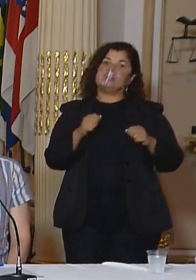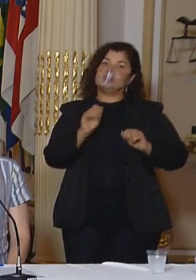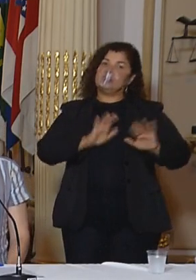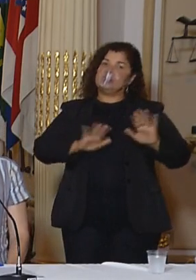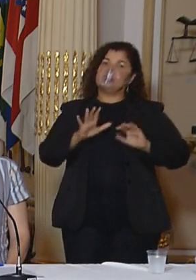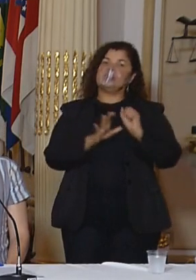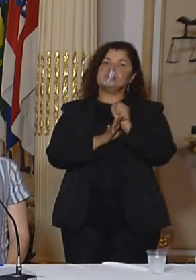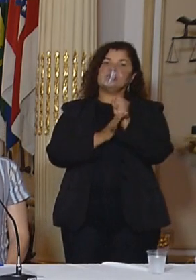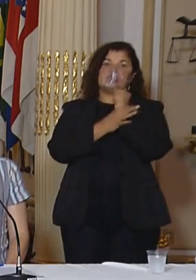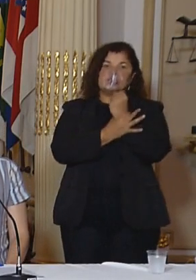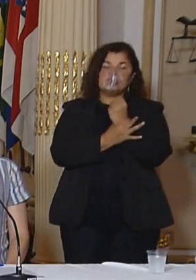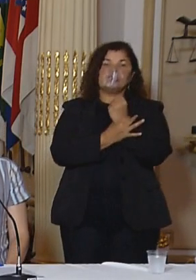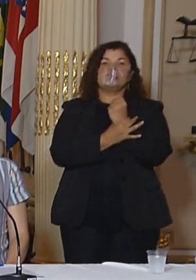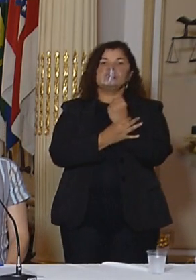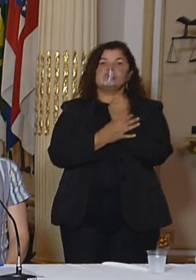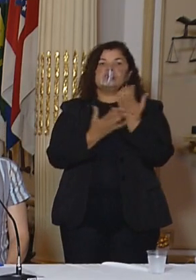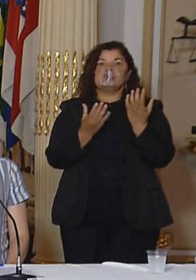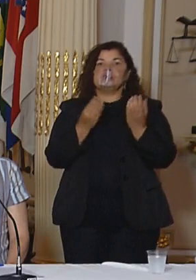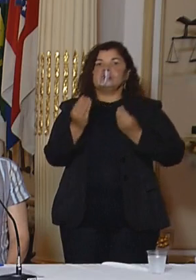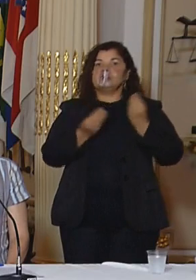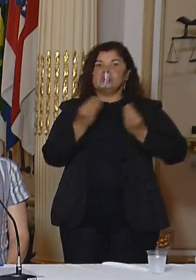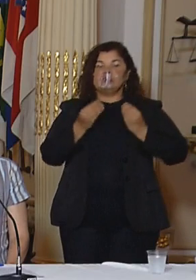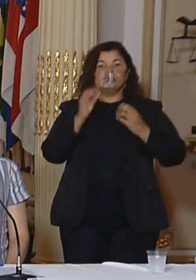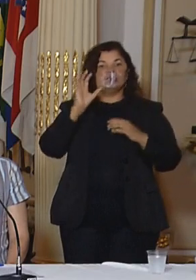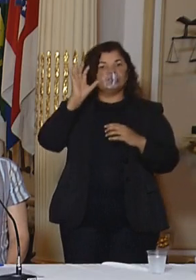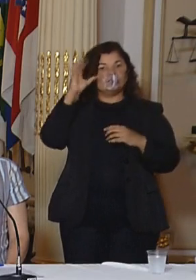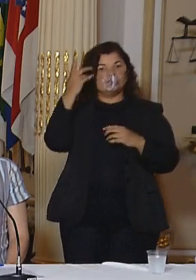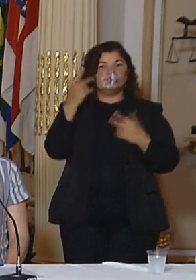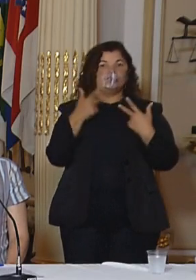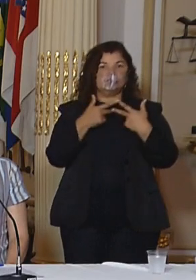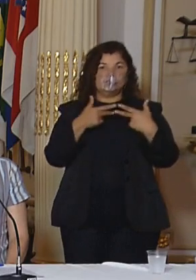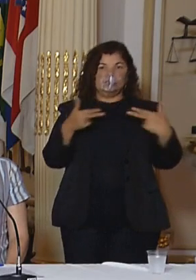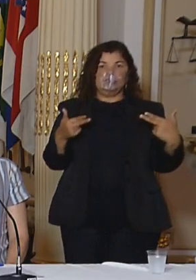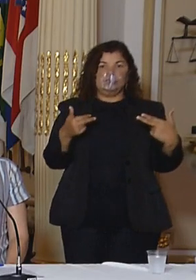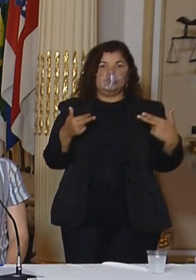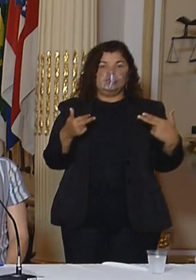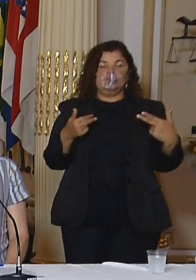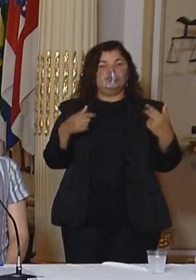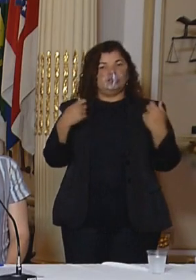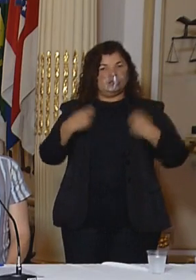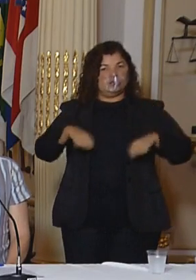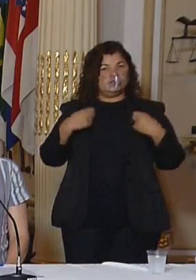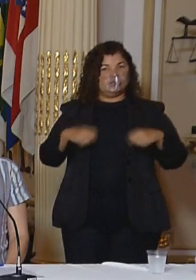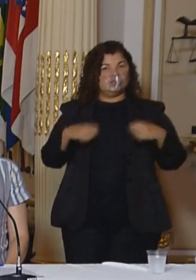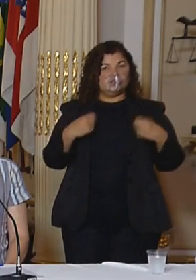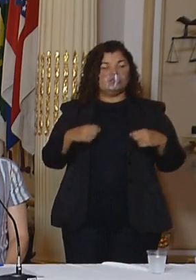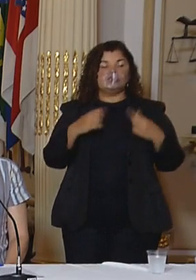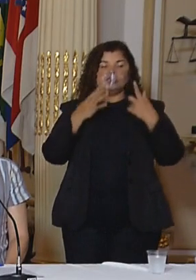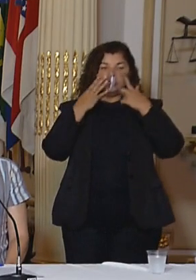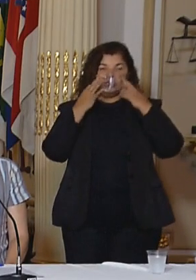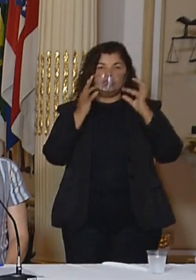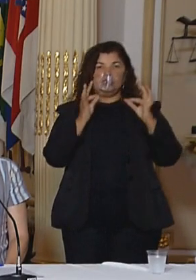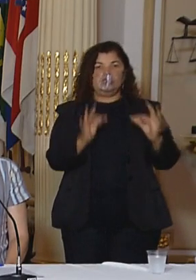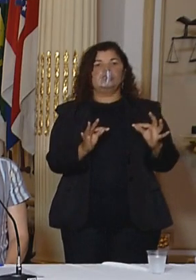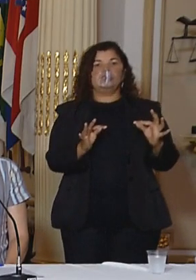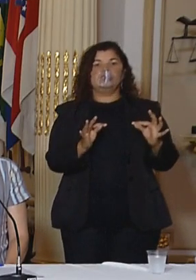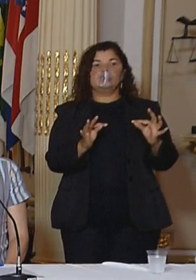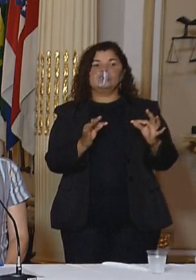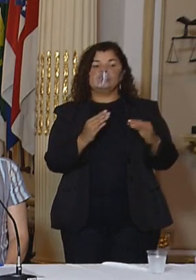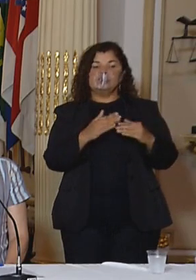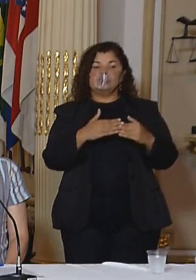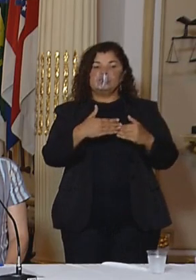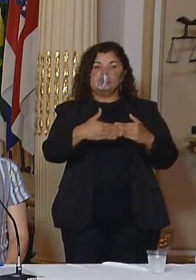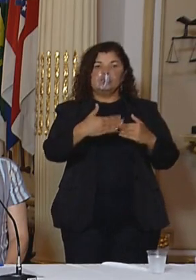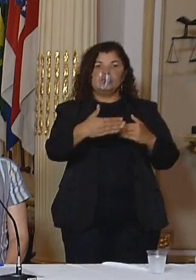segurança e consistência nas nossas decisões. Então é preciso estar atentos, né, aos